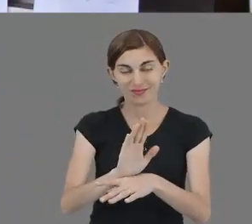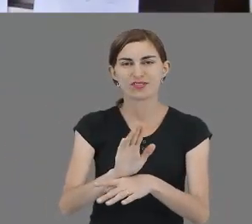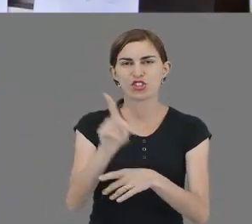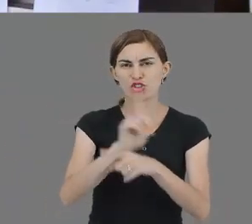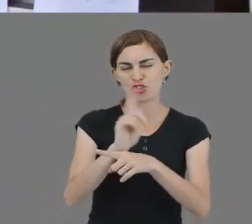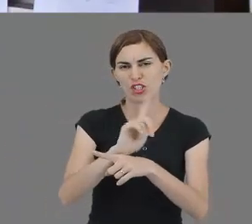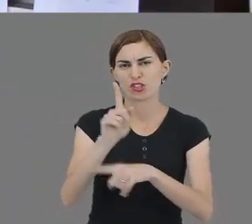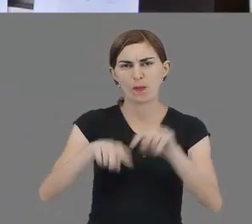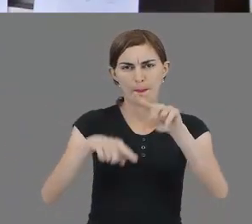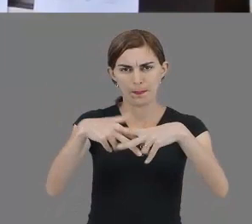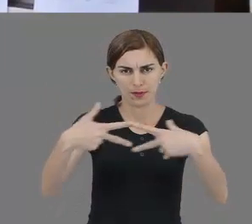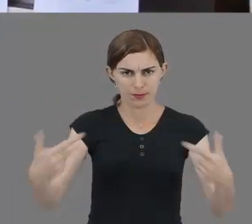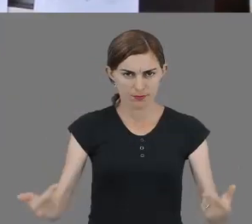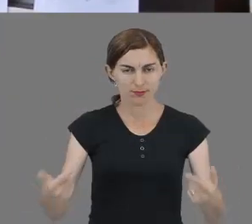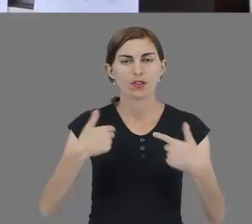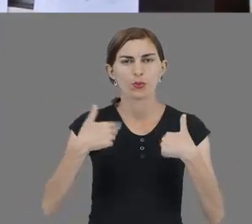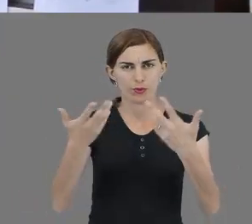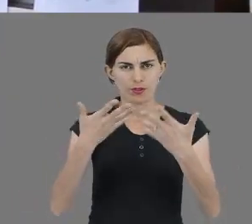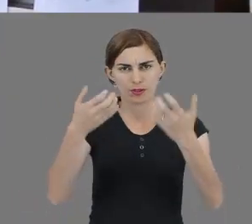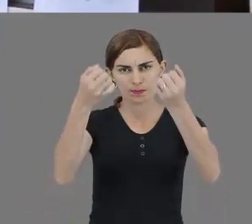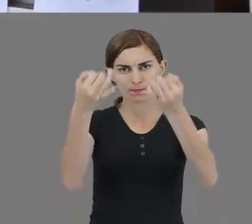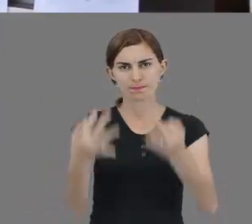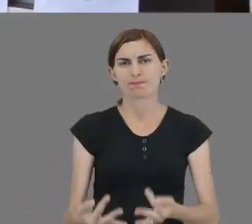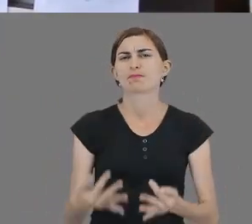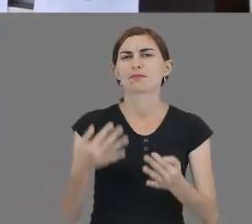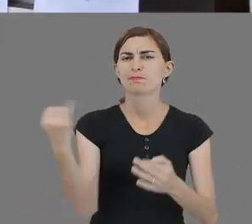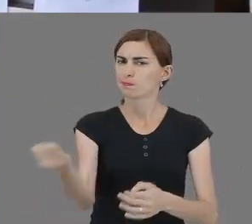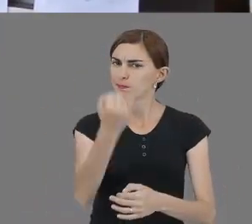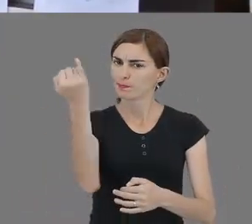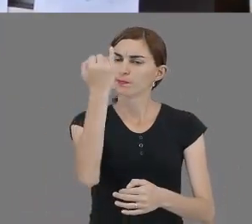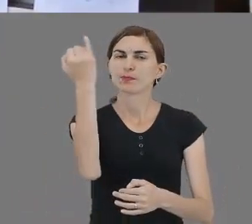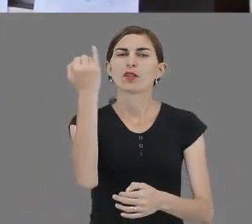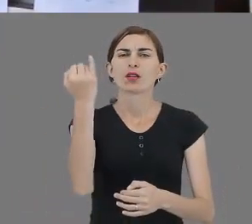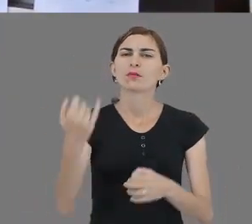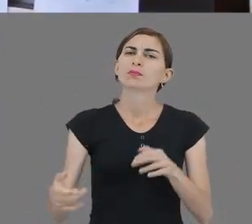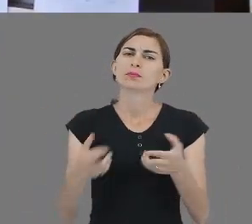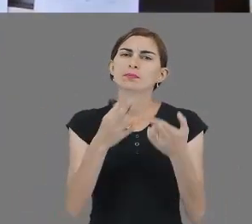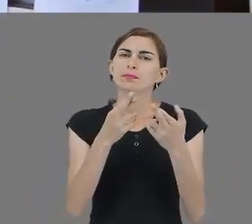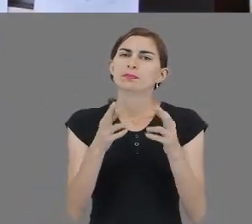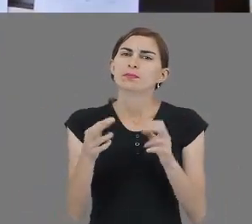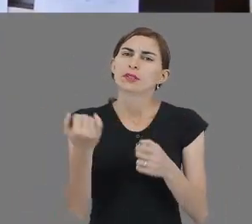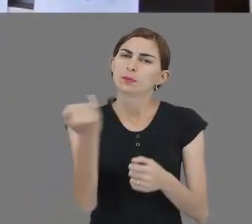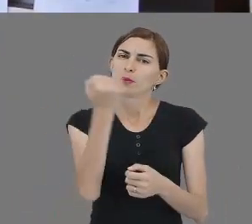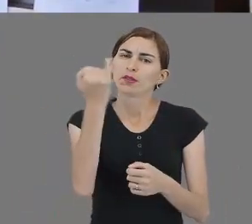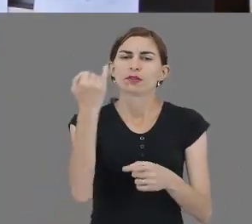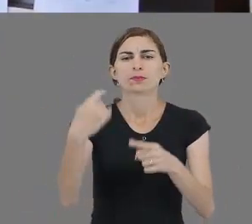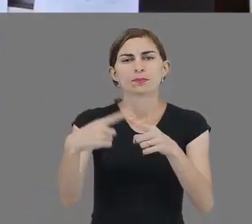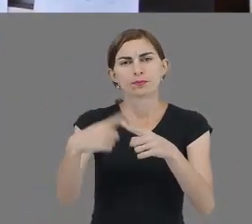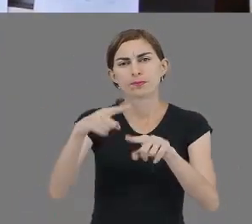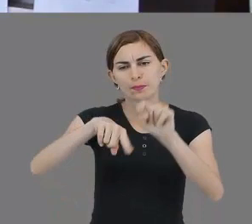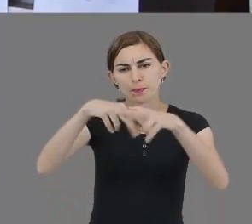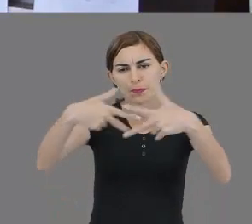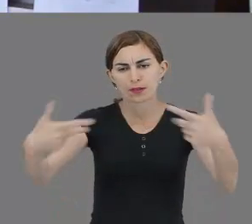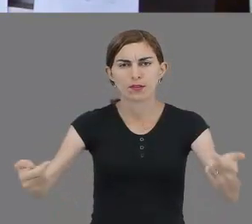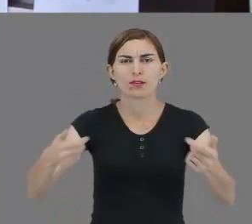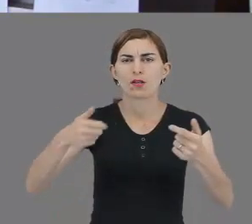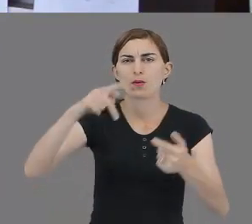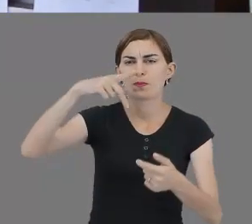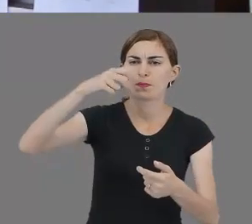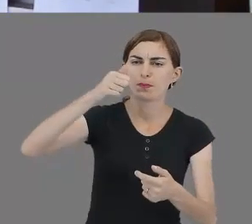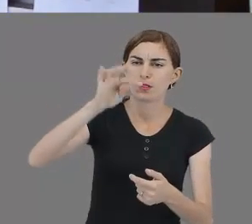de materiais. Bom, e eu queria falar com você qual a importância, a função de se estudar gestão de materiais e de